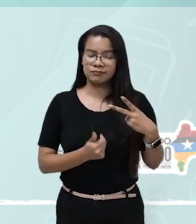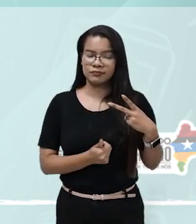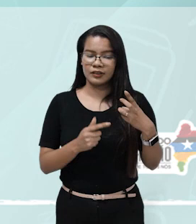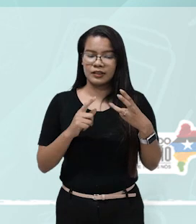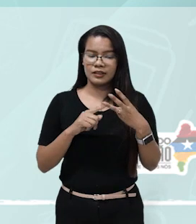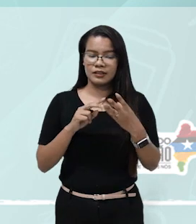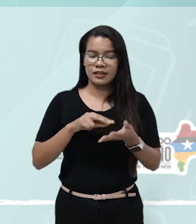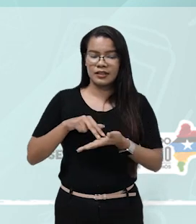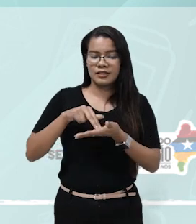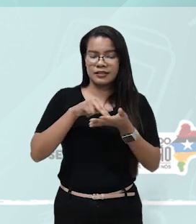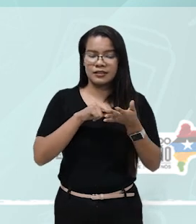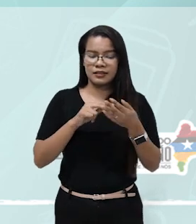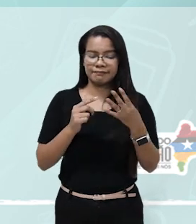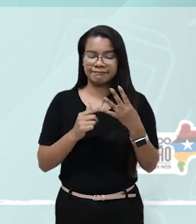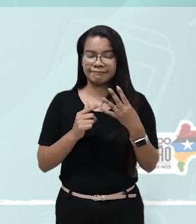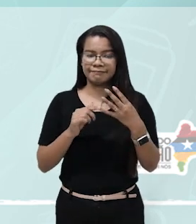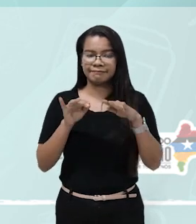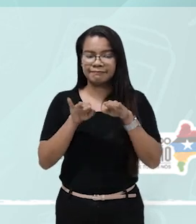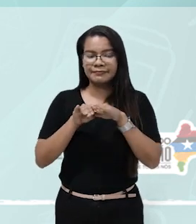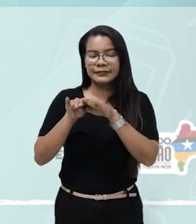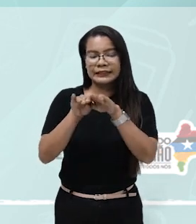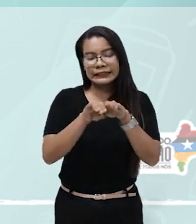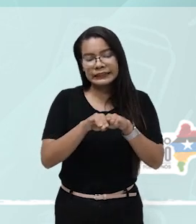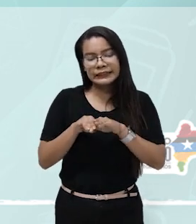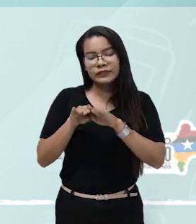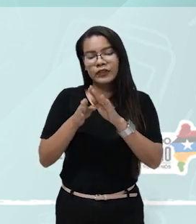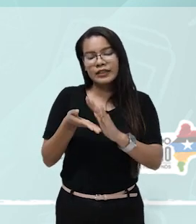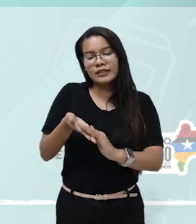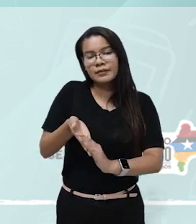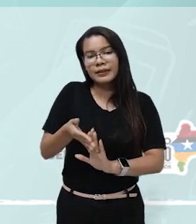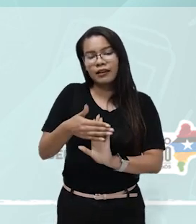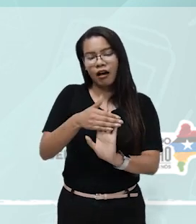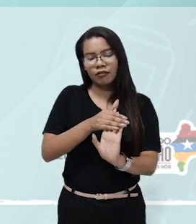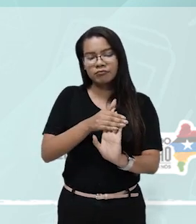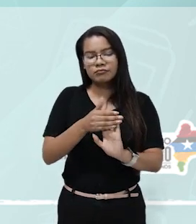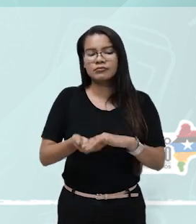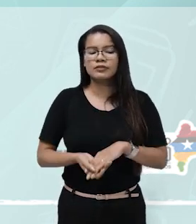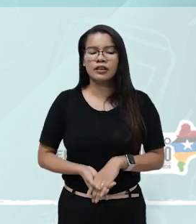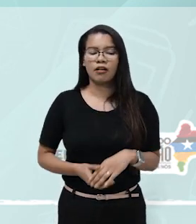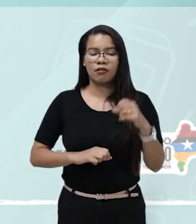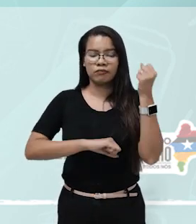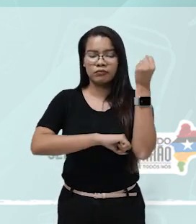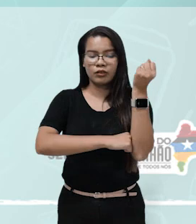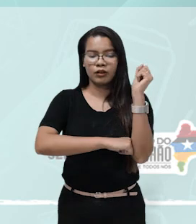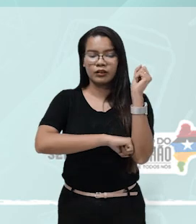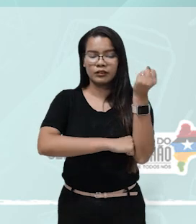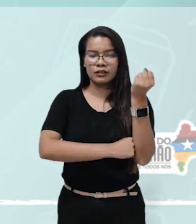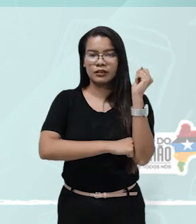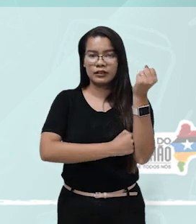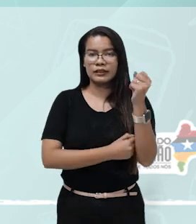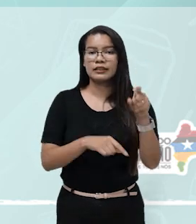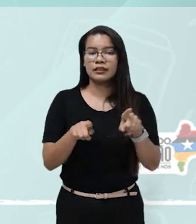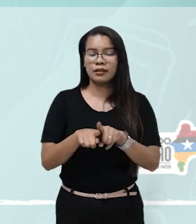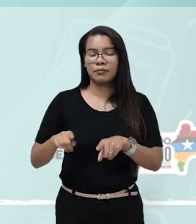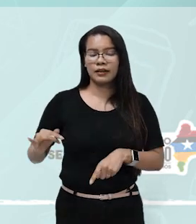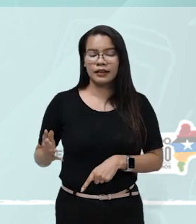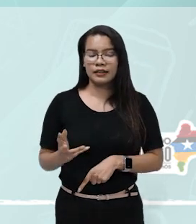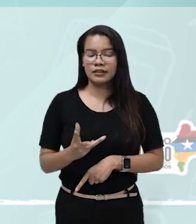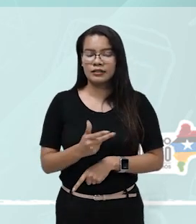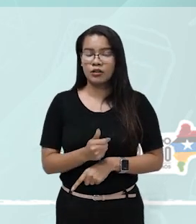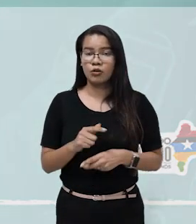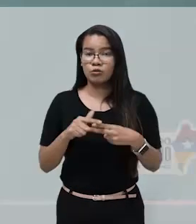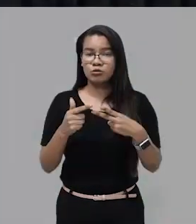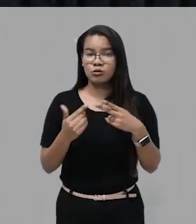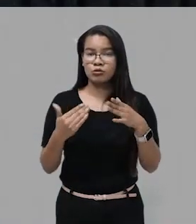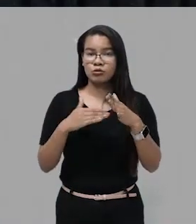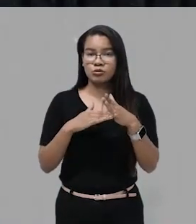velocidade, resistência, equilíbrio, flexibilidade, coordenação motora e agilidade. Esses